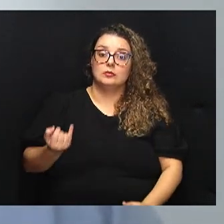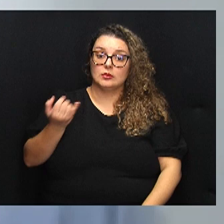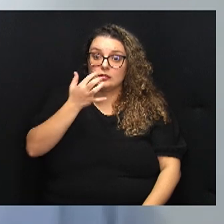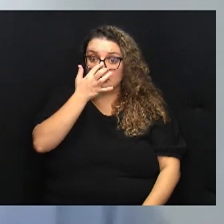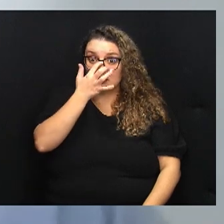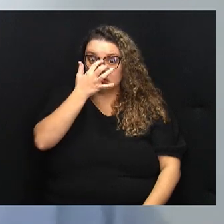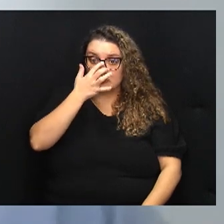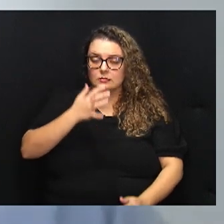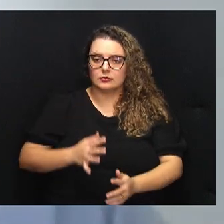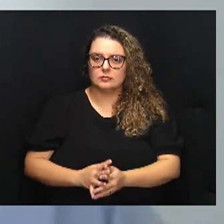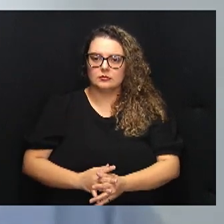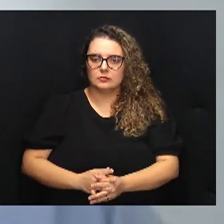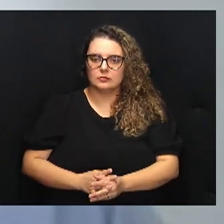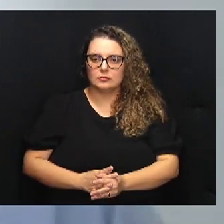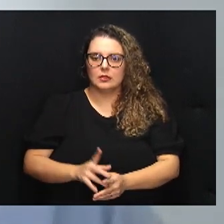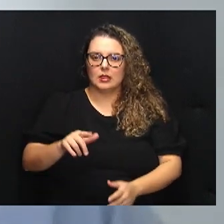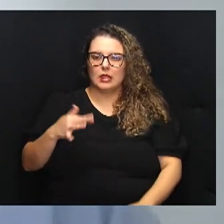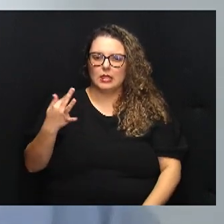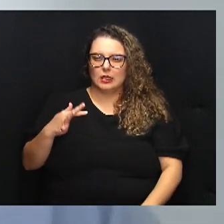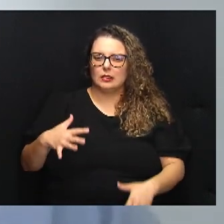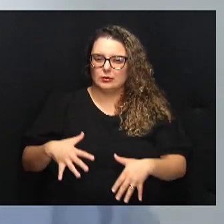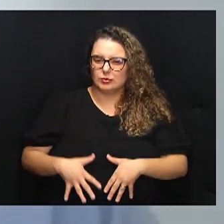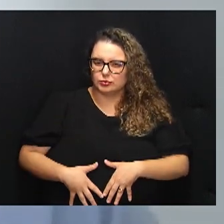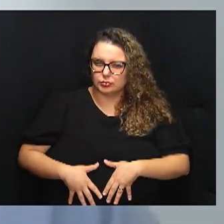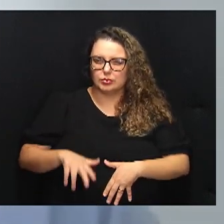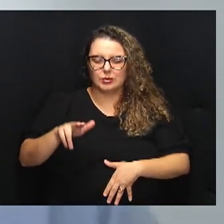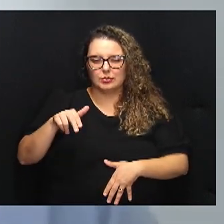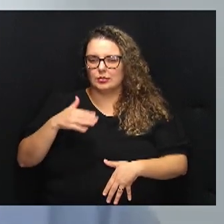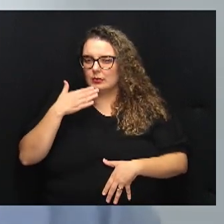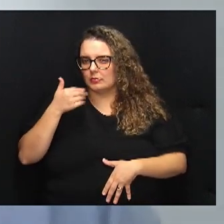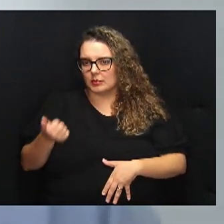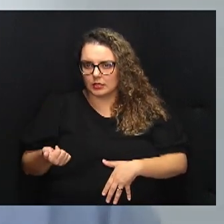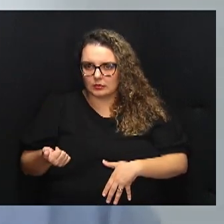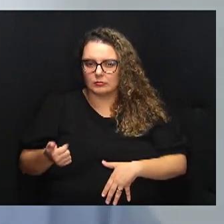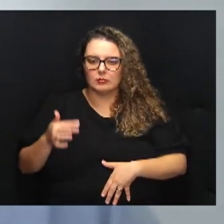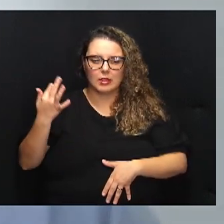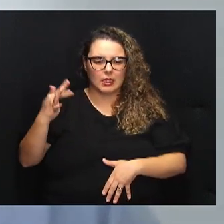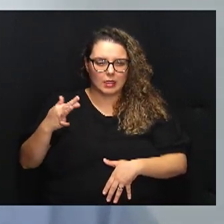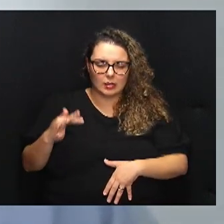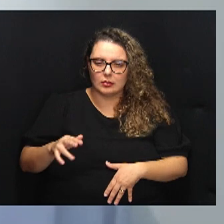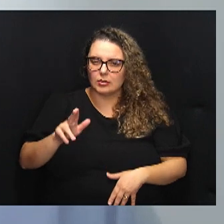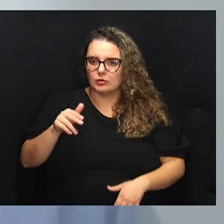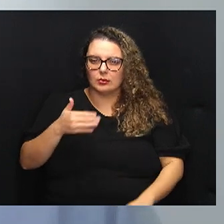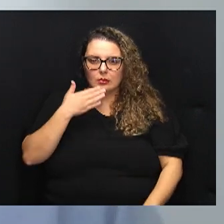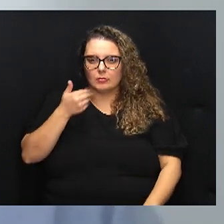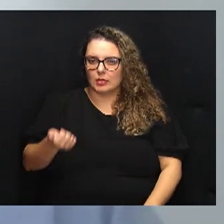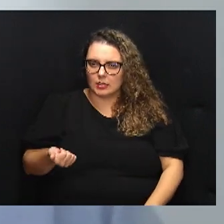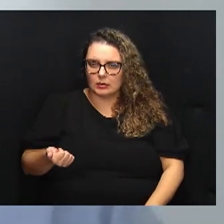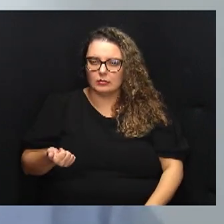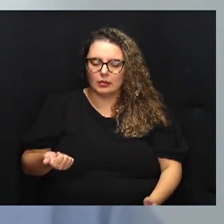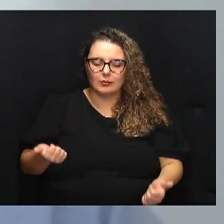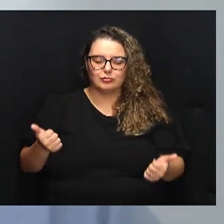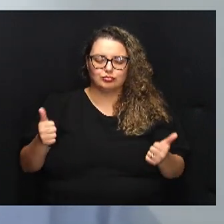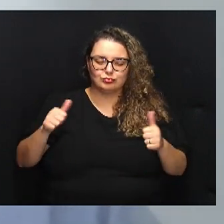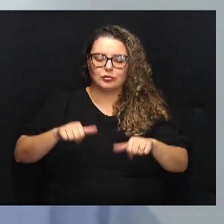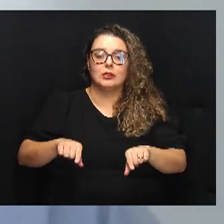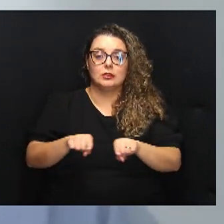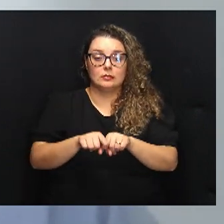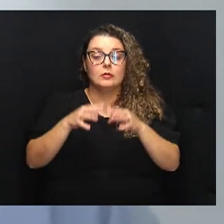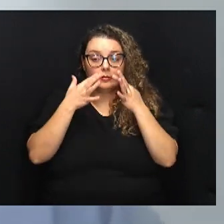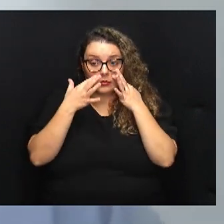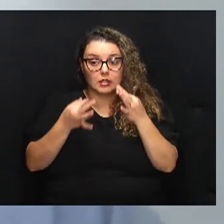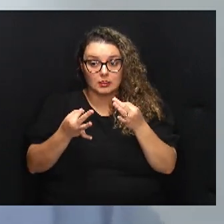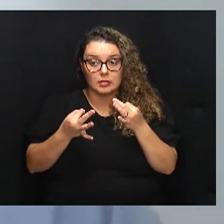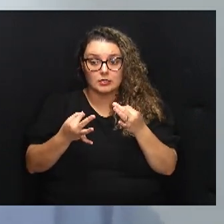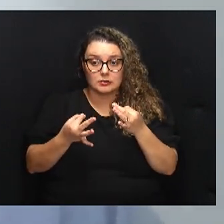importante é dor abdominal, que não melhora. Então, as pessoas que têm dor recorrente, que não melhoram, as dores vão piorando, isso também merece uma